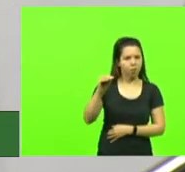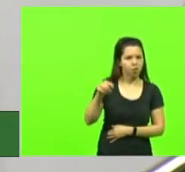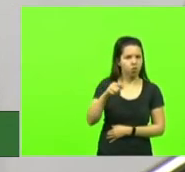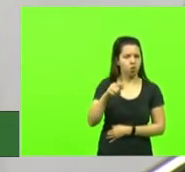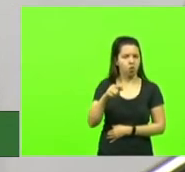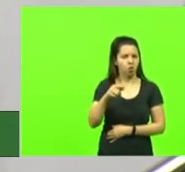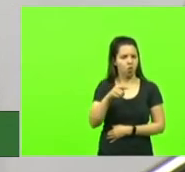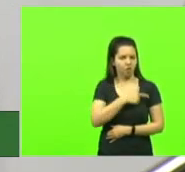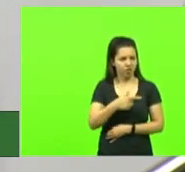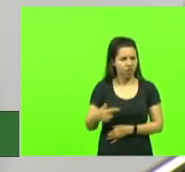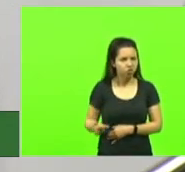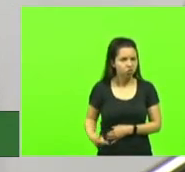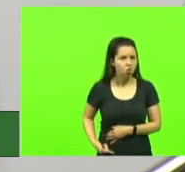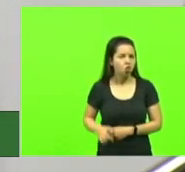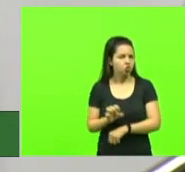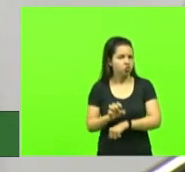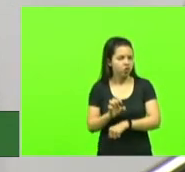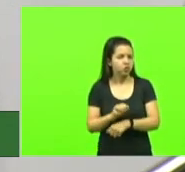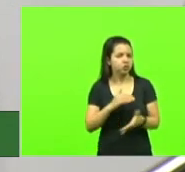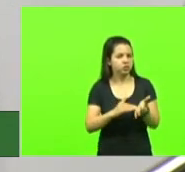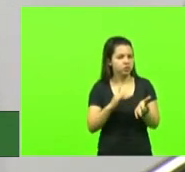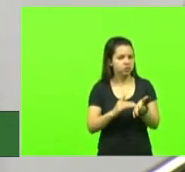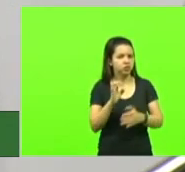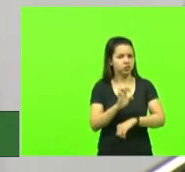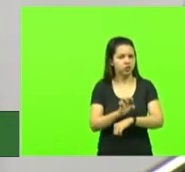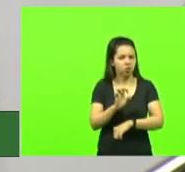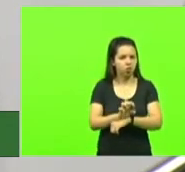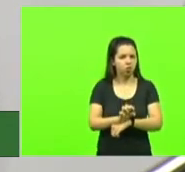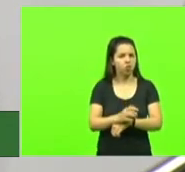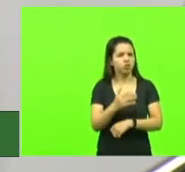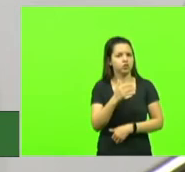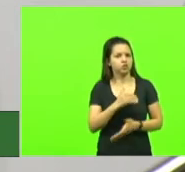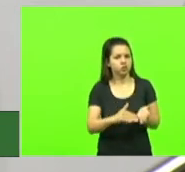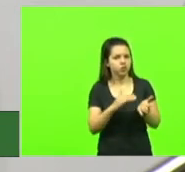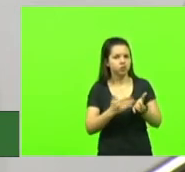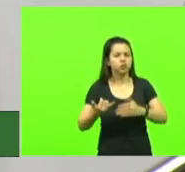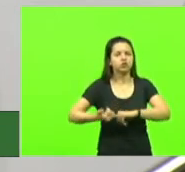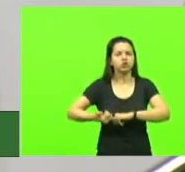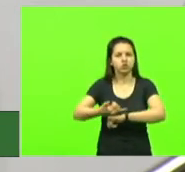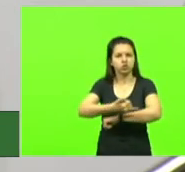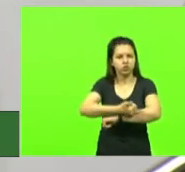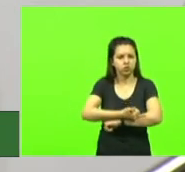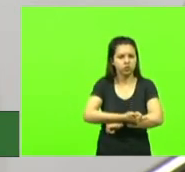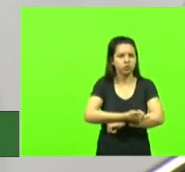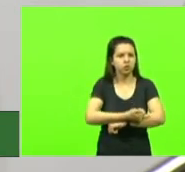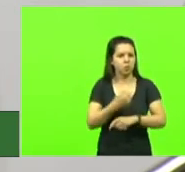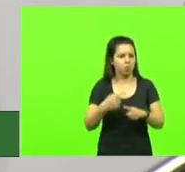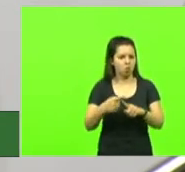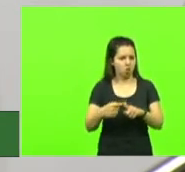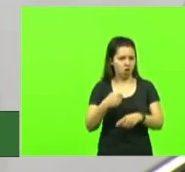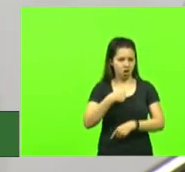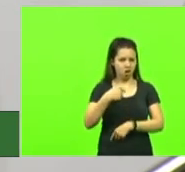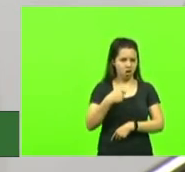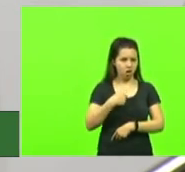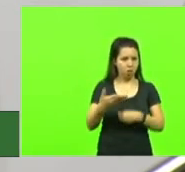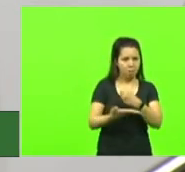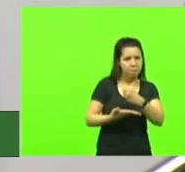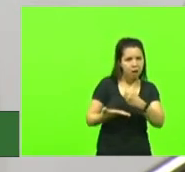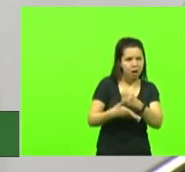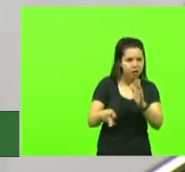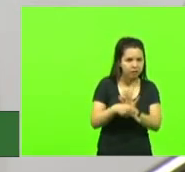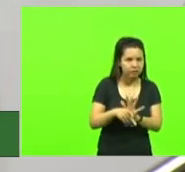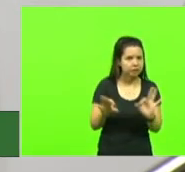eu fui desrespeitoso com o secretário de Saúde, com o secretário de Infraestrutura. Mas por quê? Porque eu não faço parte da base?